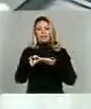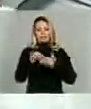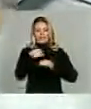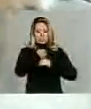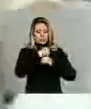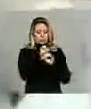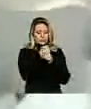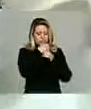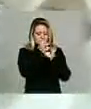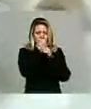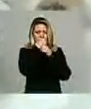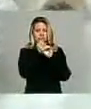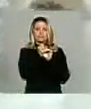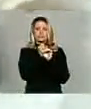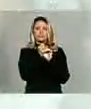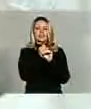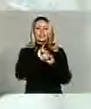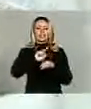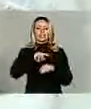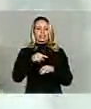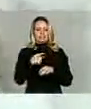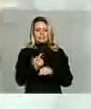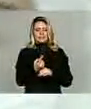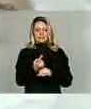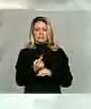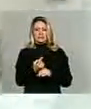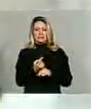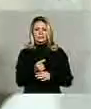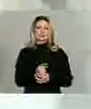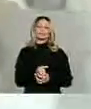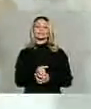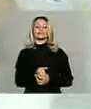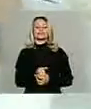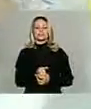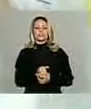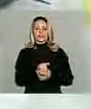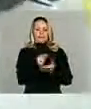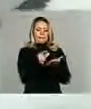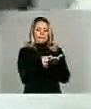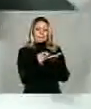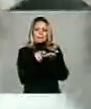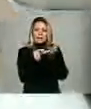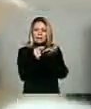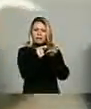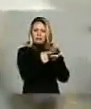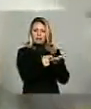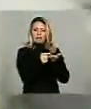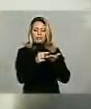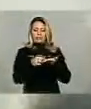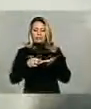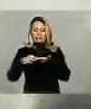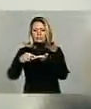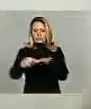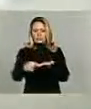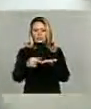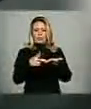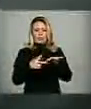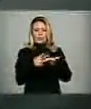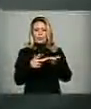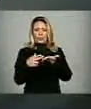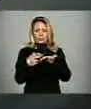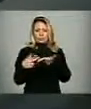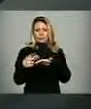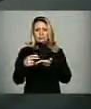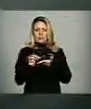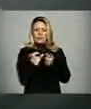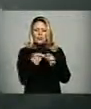aqui. Então, em plaquinhas são tirados picotes, círculos,